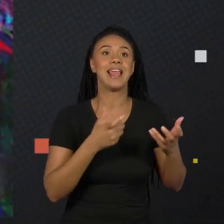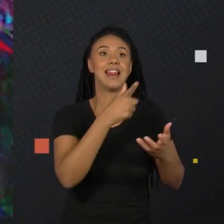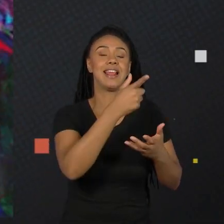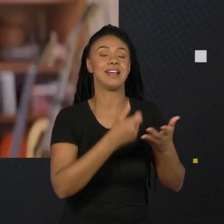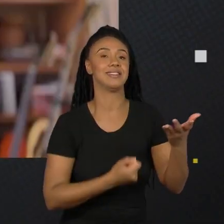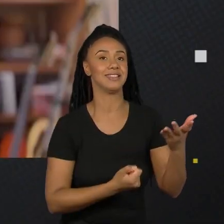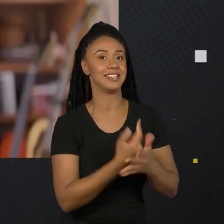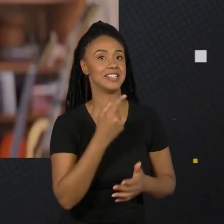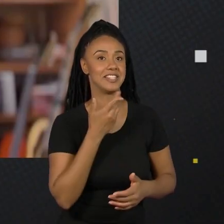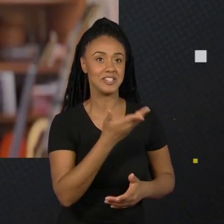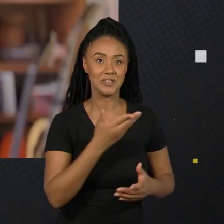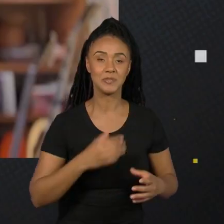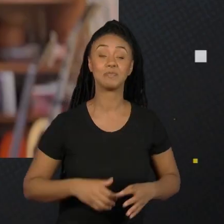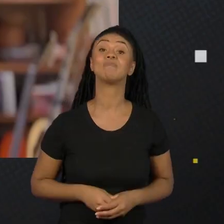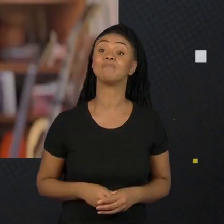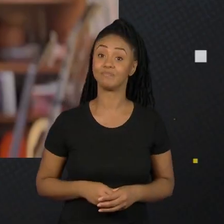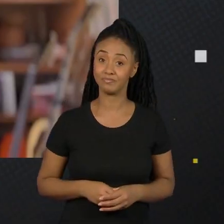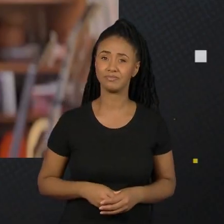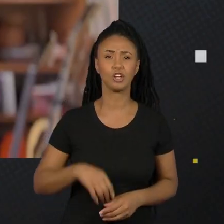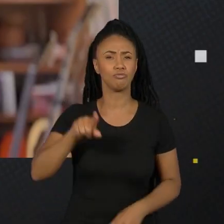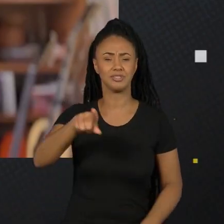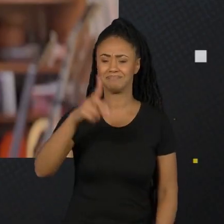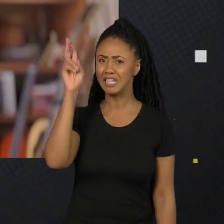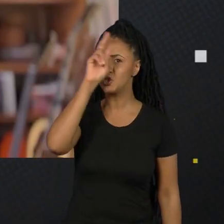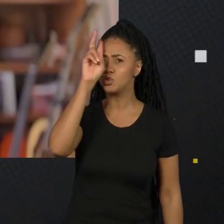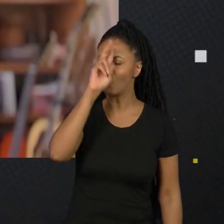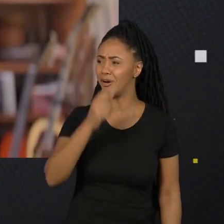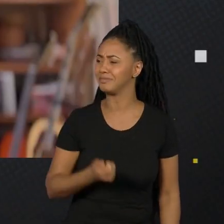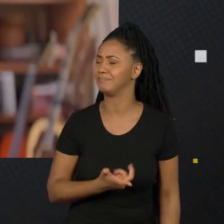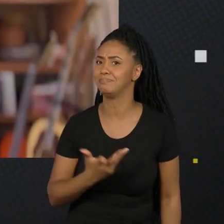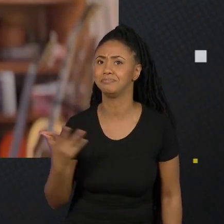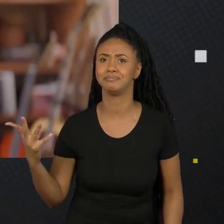possuí-lo. Você é um cara que tem histórias incríveis.